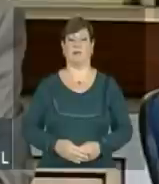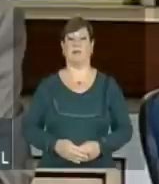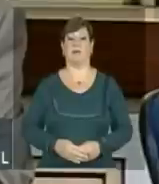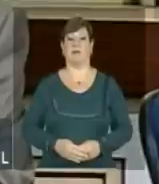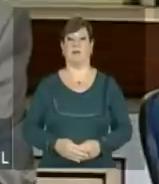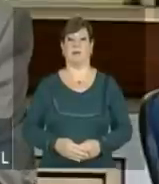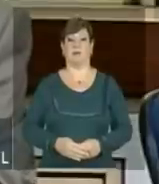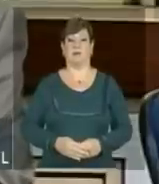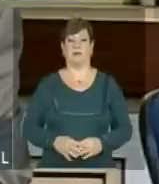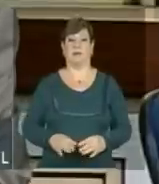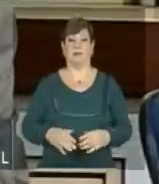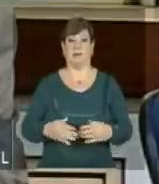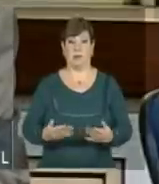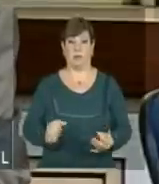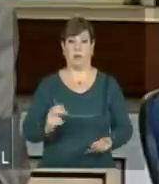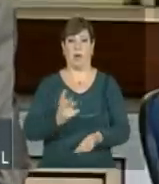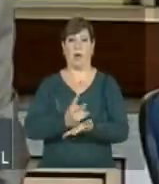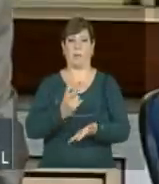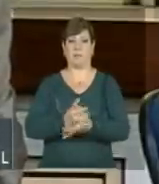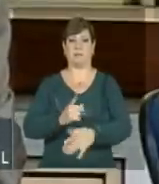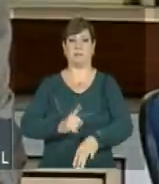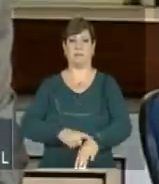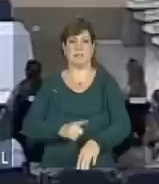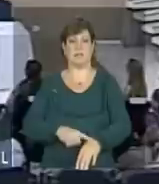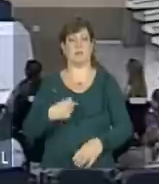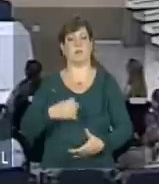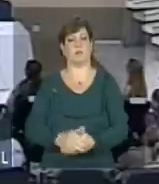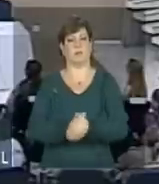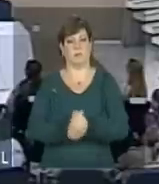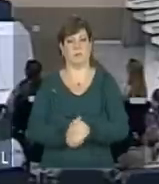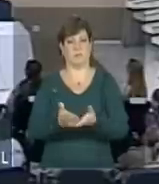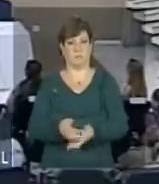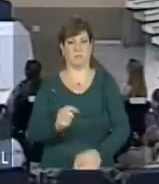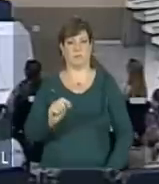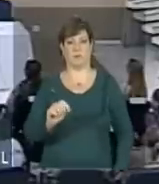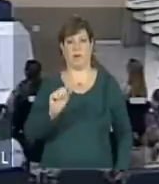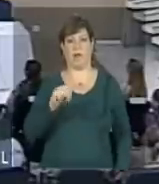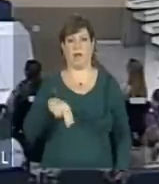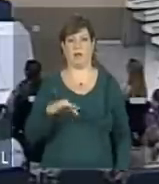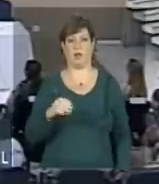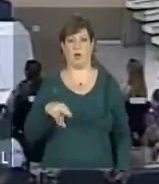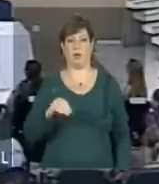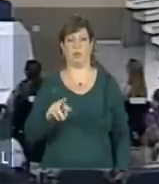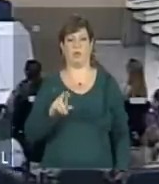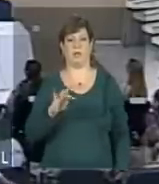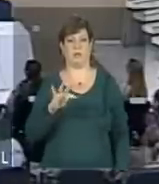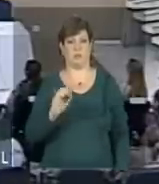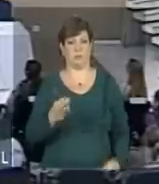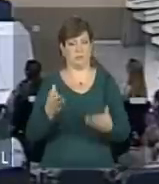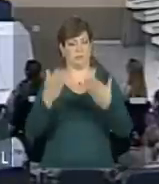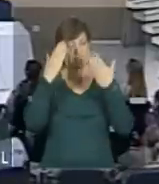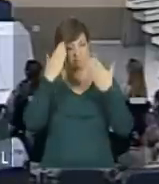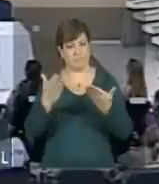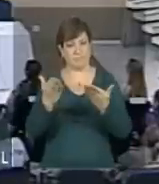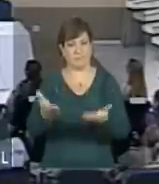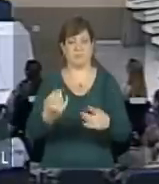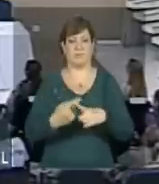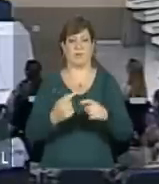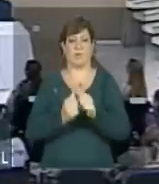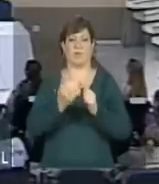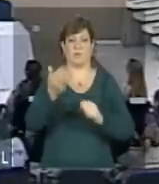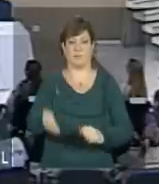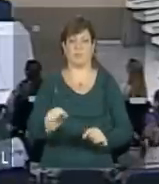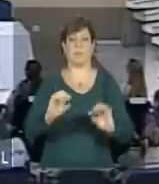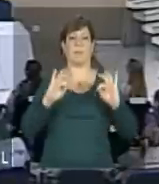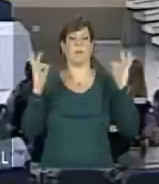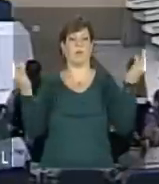Então, ao mesmo tempo que cumprimento o Antônio Rito, agradecendo a você, Antônio Rito, e através de você, a